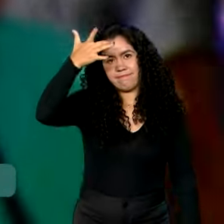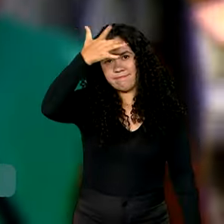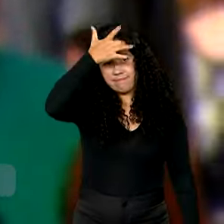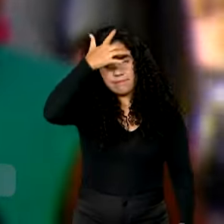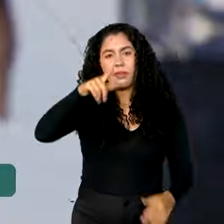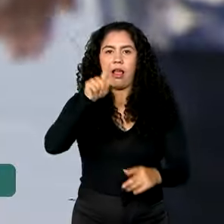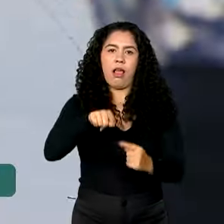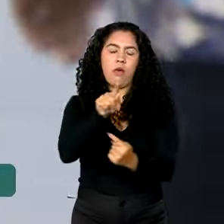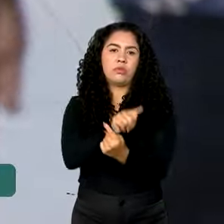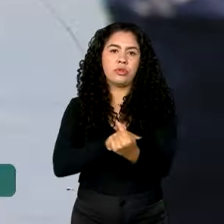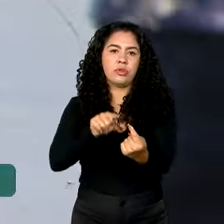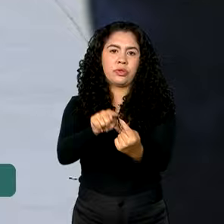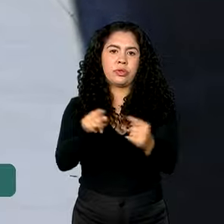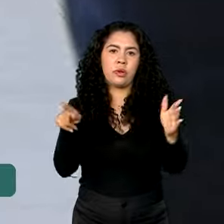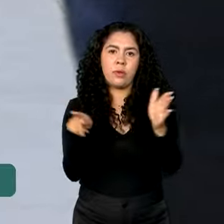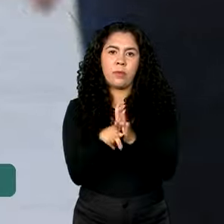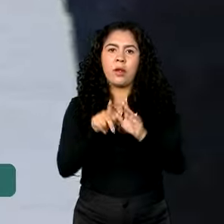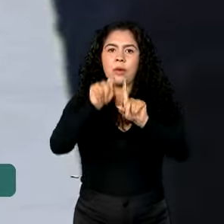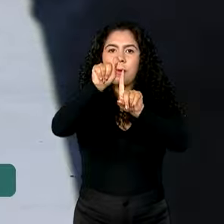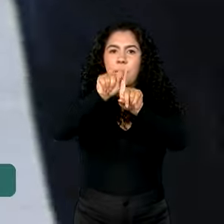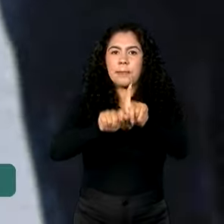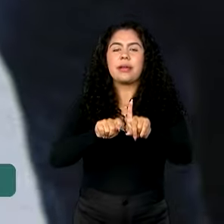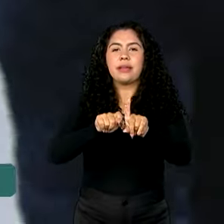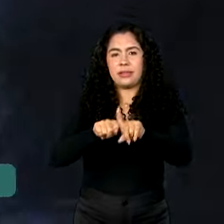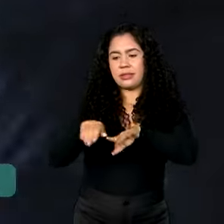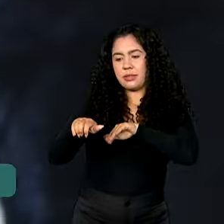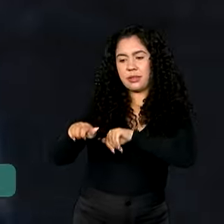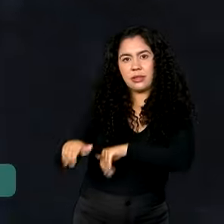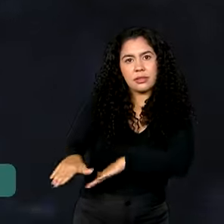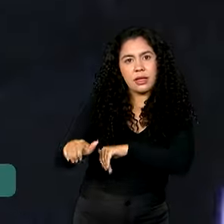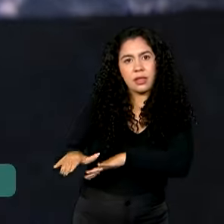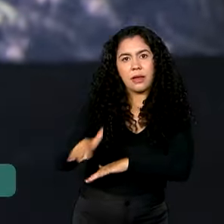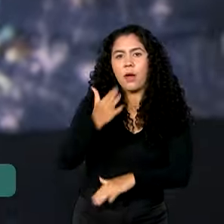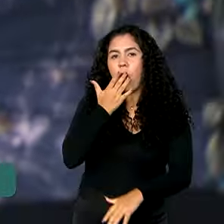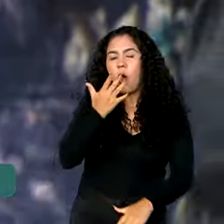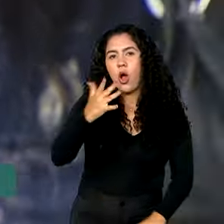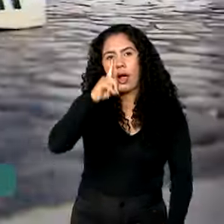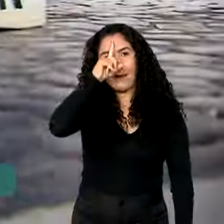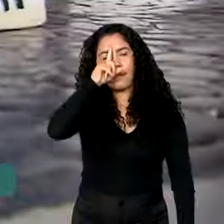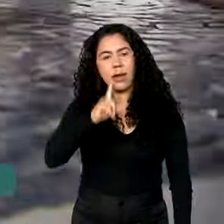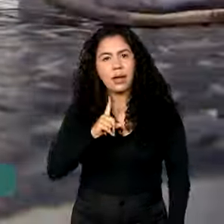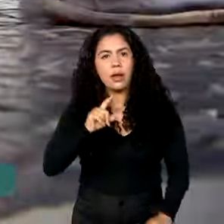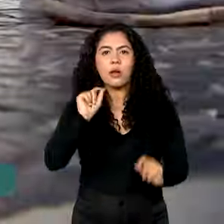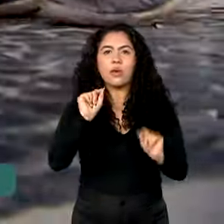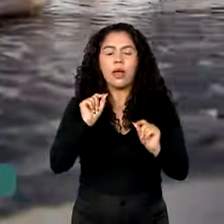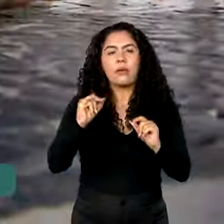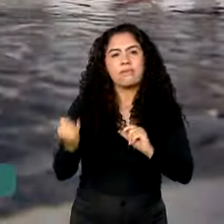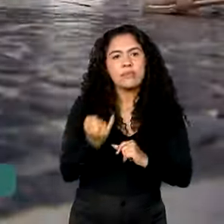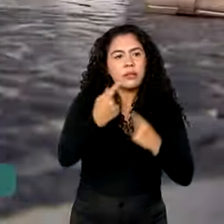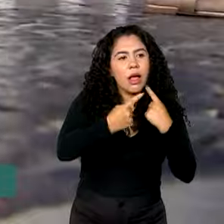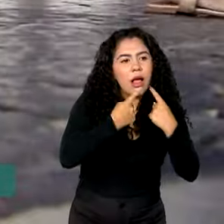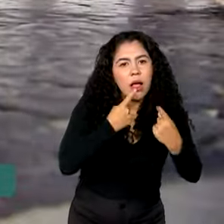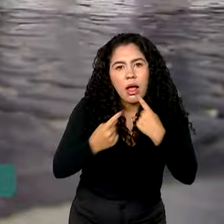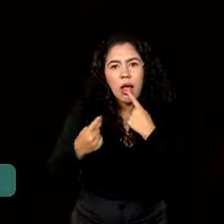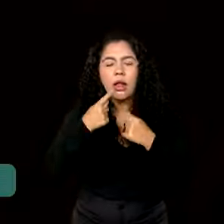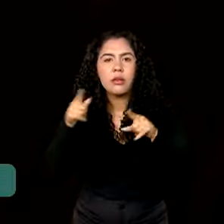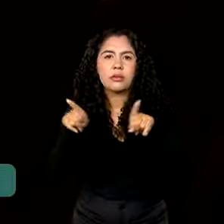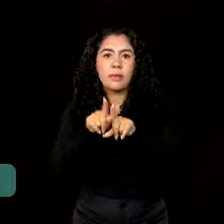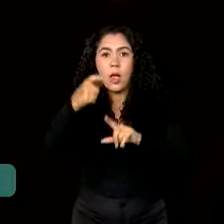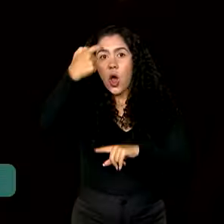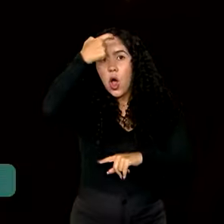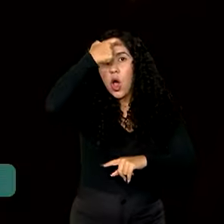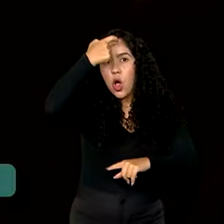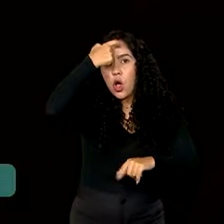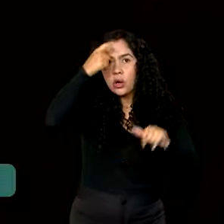os objetivos do Setembro Amarelo, mês dedicado ao diálogo e à conscientização sobre o assunto.